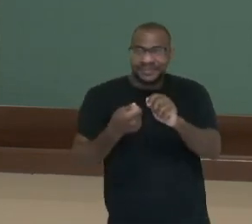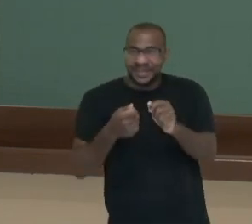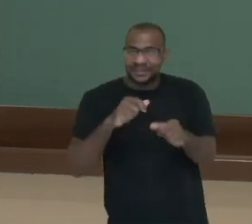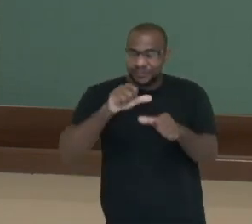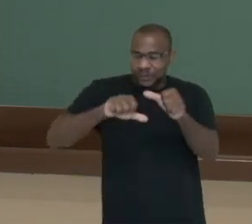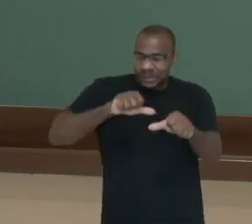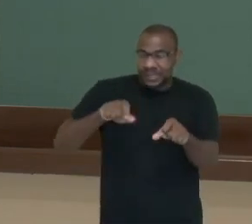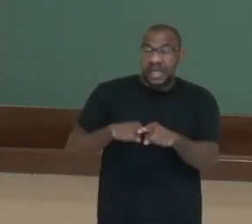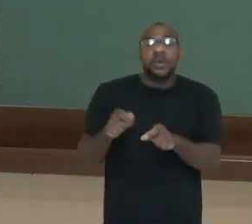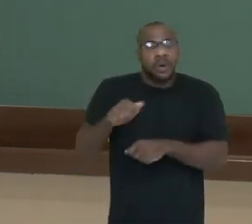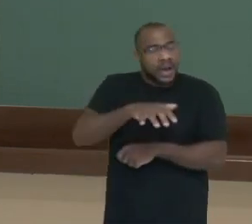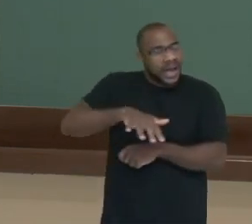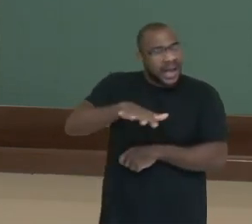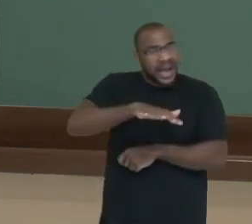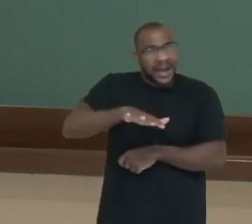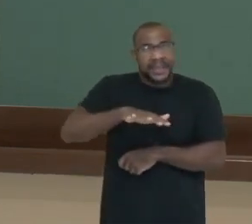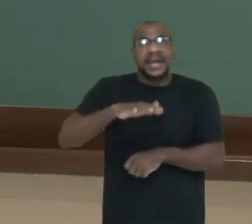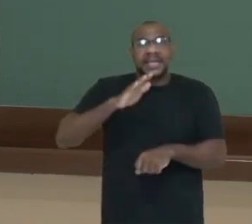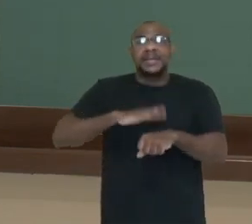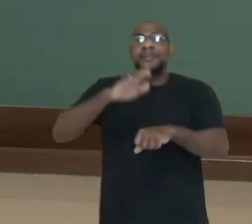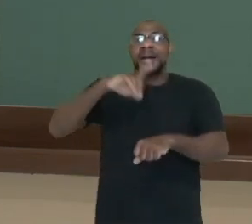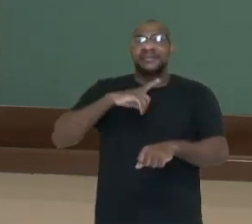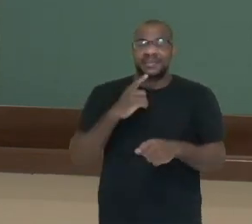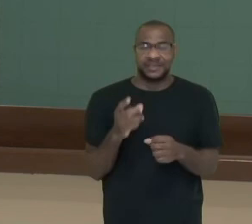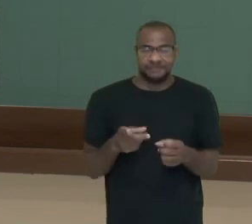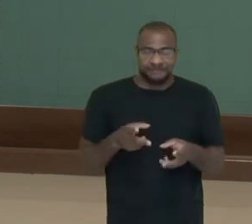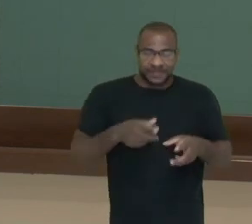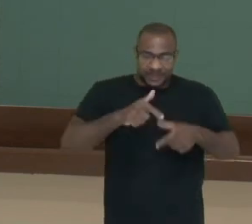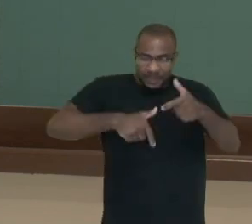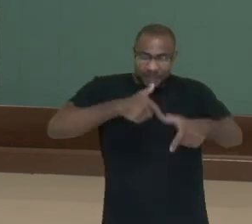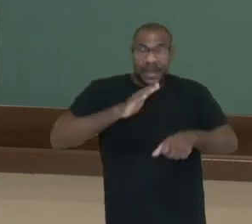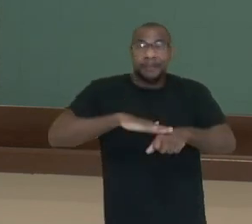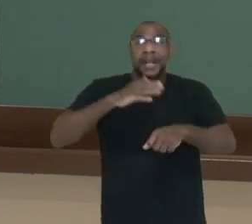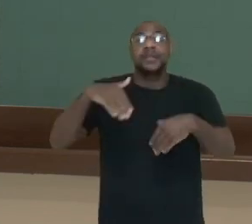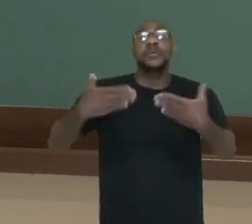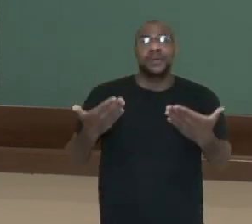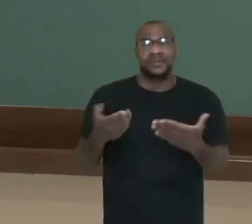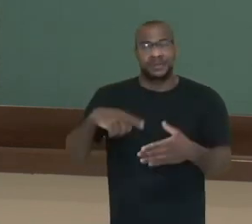as áreas que você acha que mais se destacaram na Rússia. Volto rapidinho.